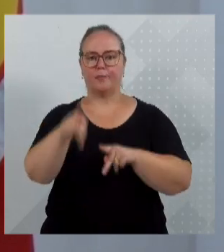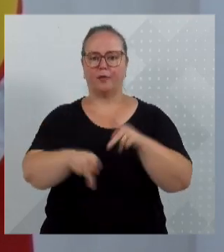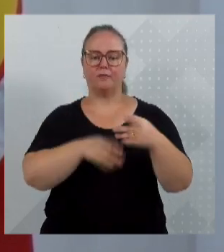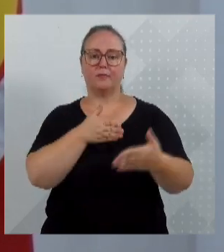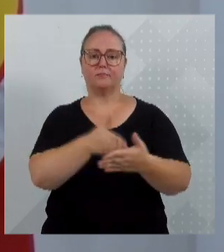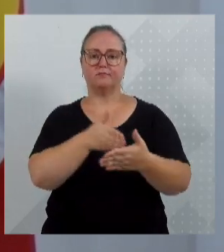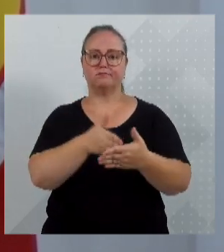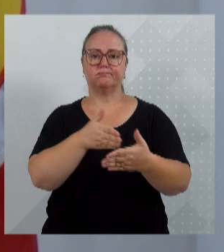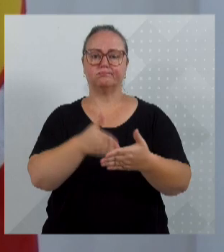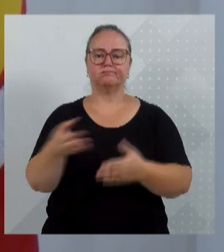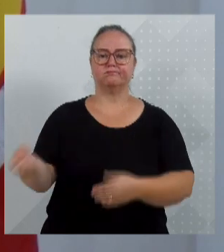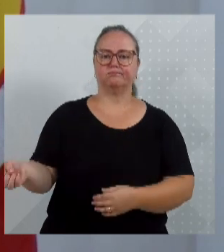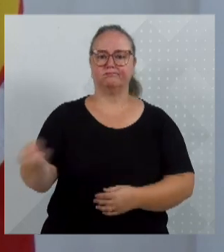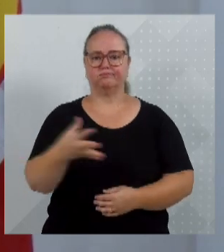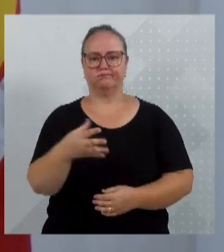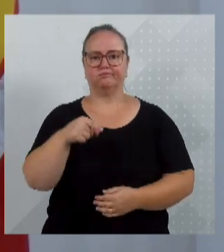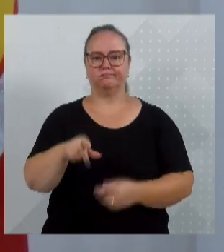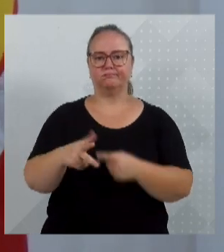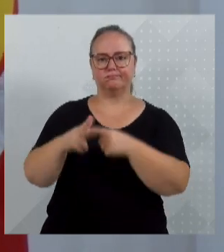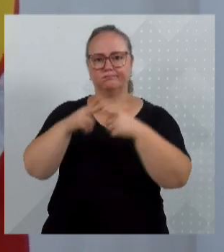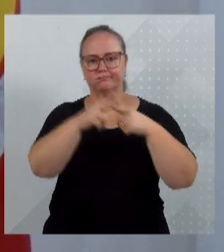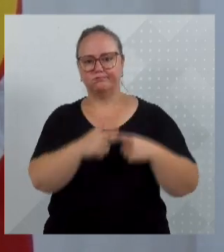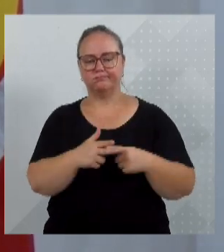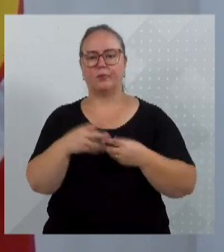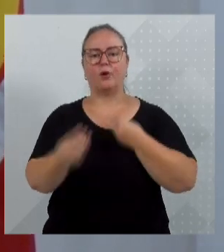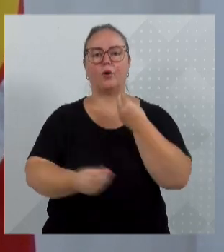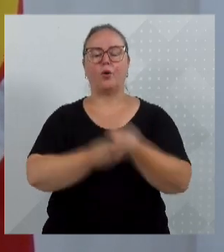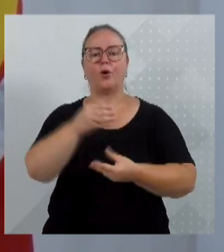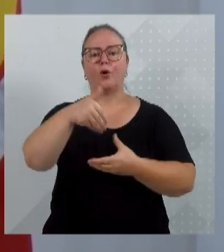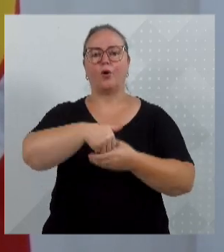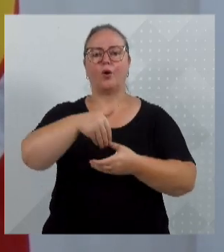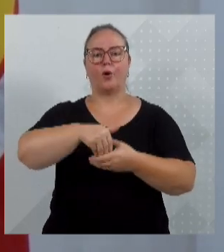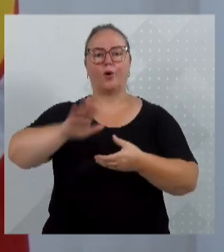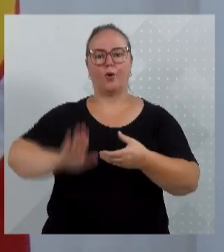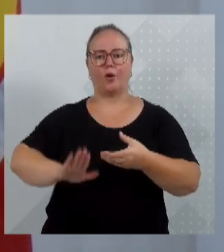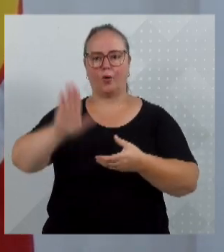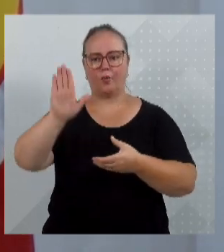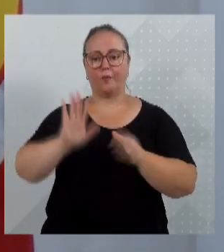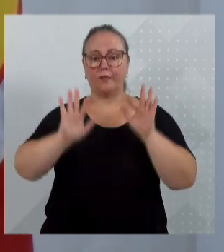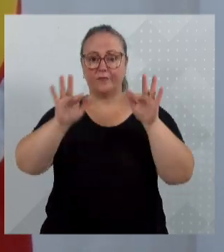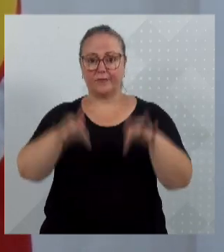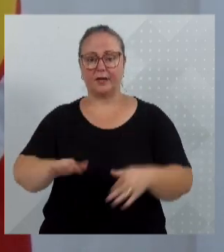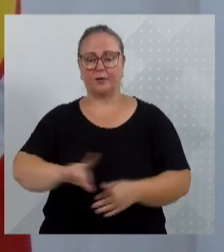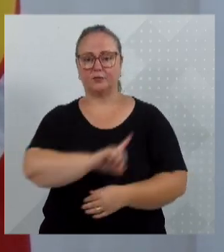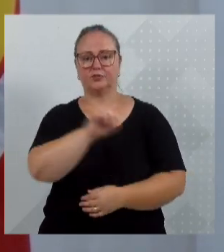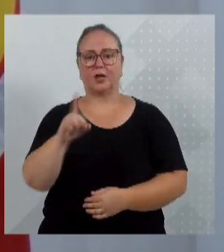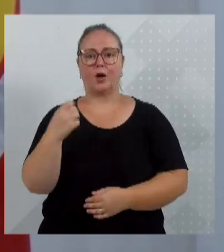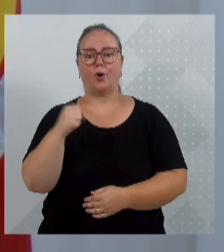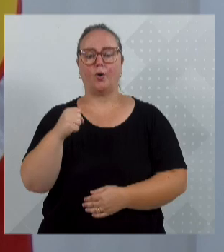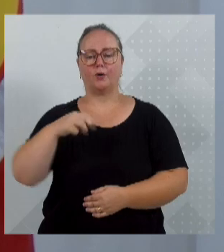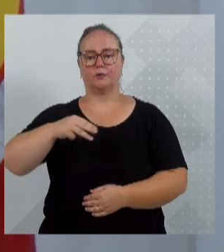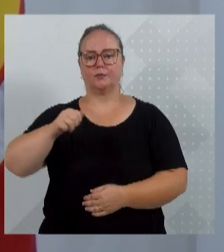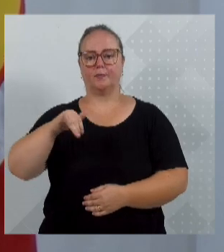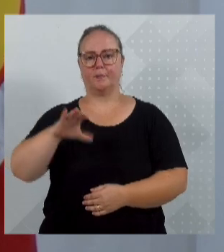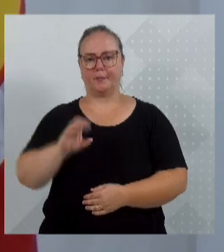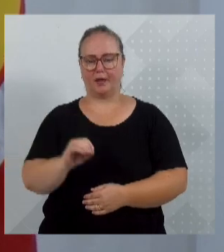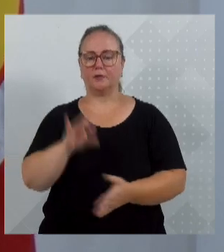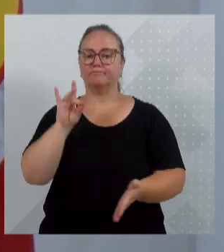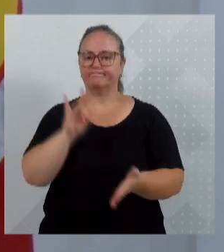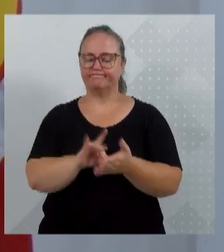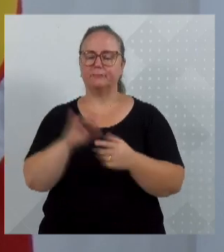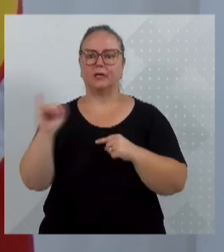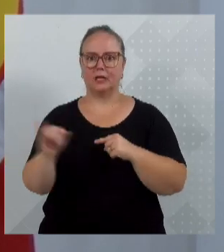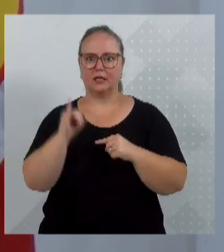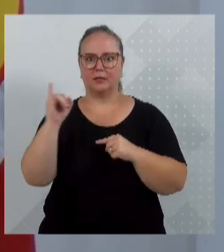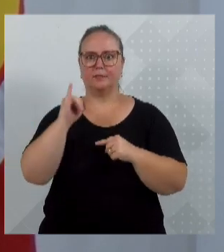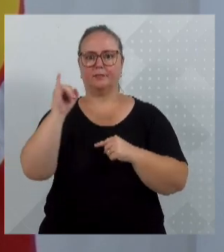de atualização e regularização da situação eleitoral, que encerra no dia 8 de maio. É fundamental, né,